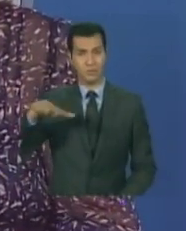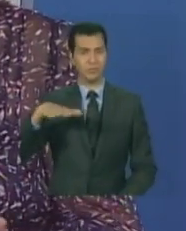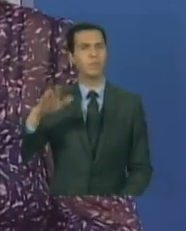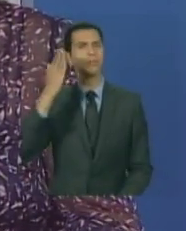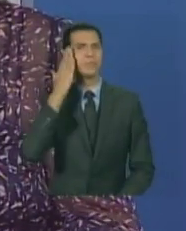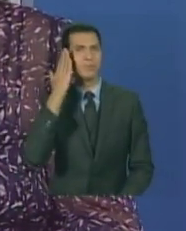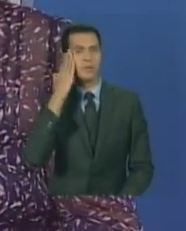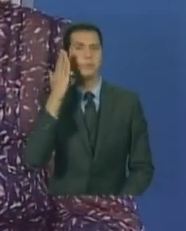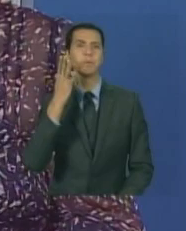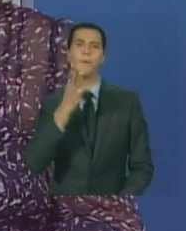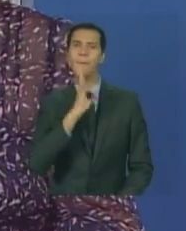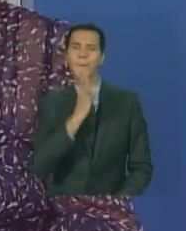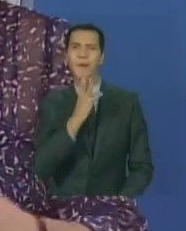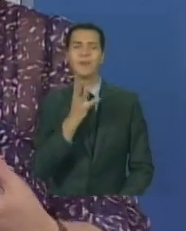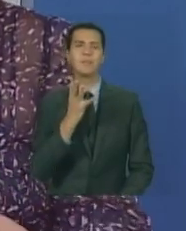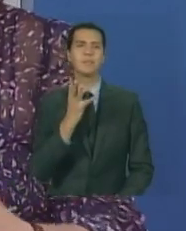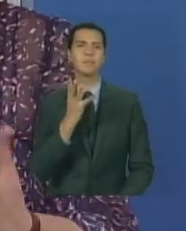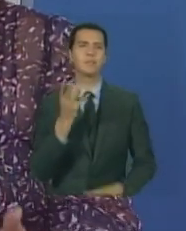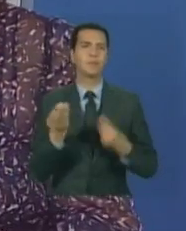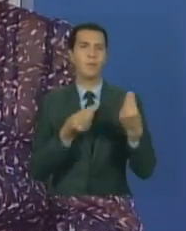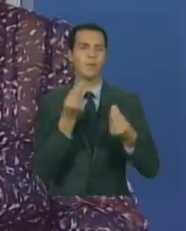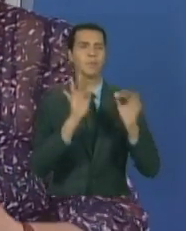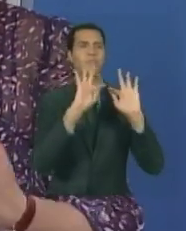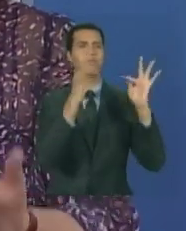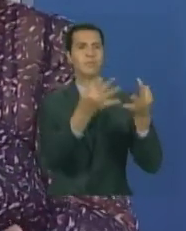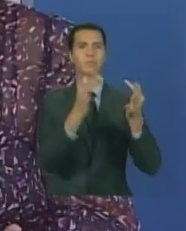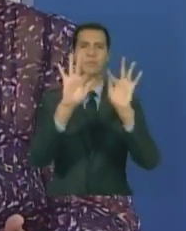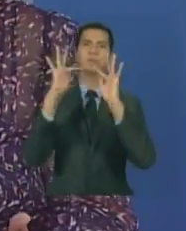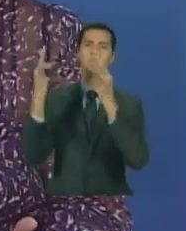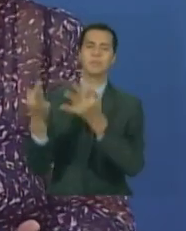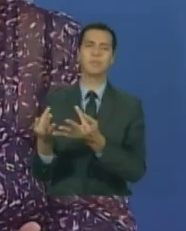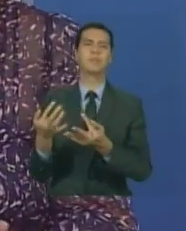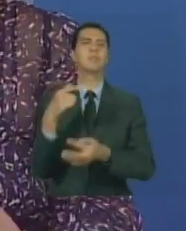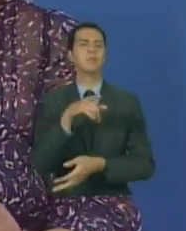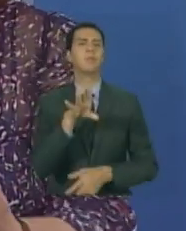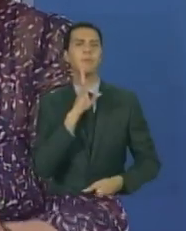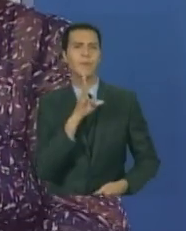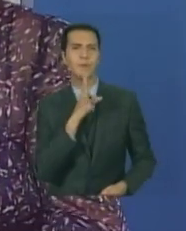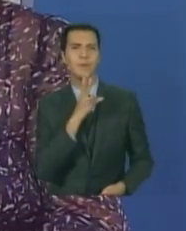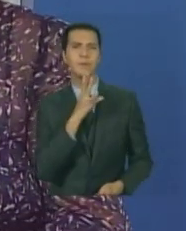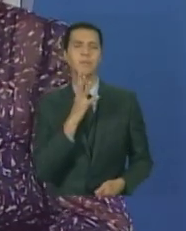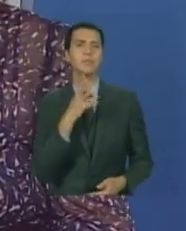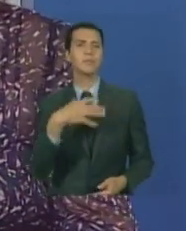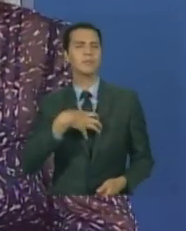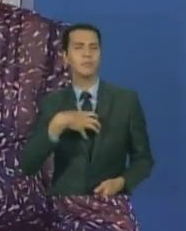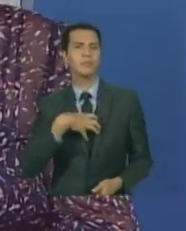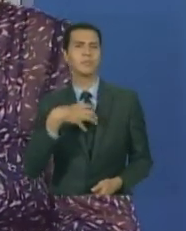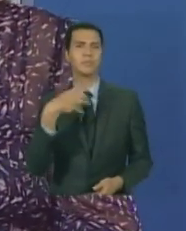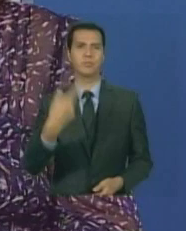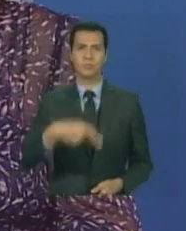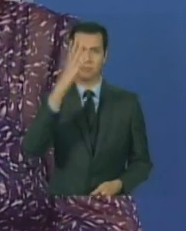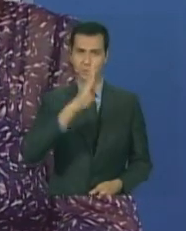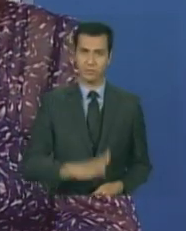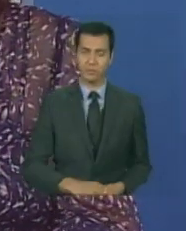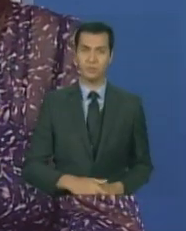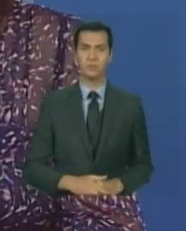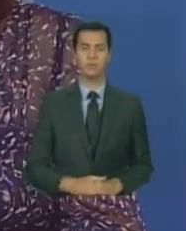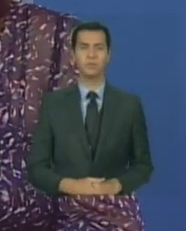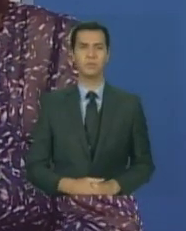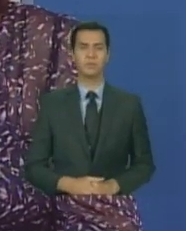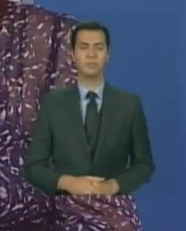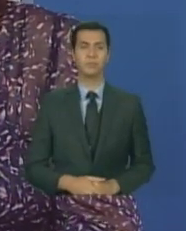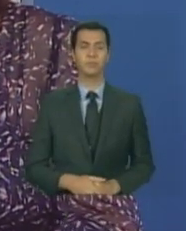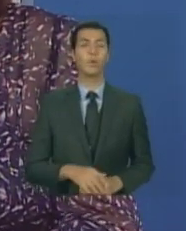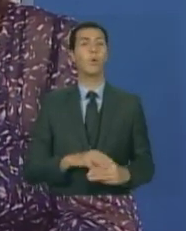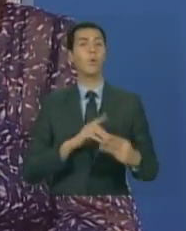a cotidianidade das famílias, né, das famílias pobres no Brasil, E outro